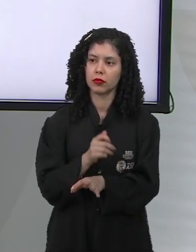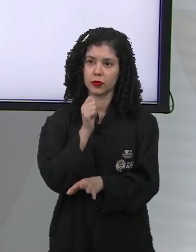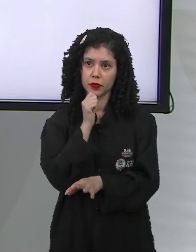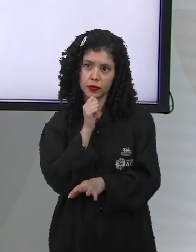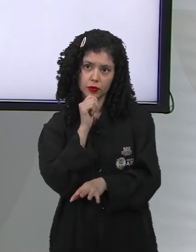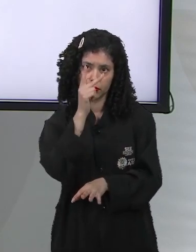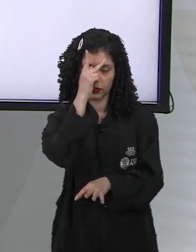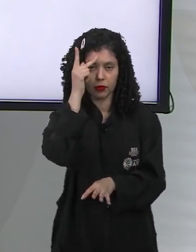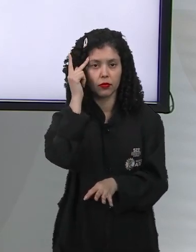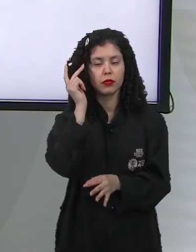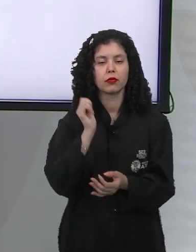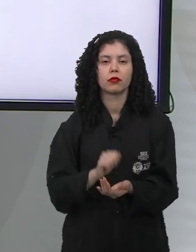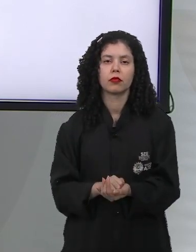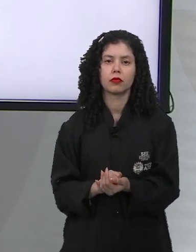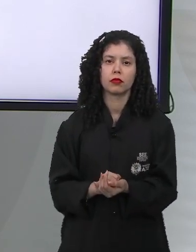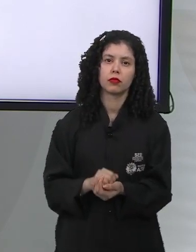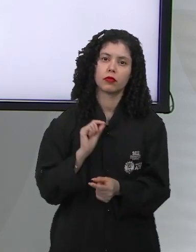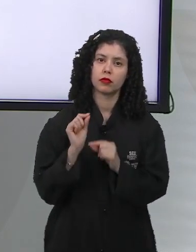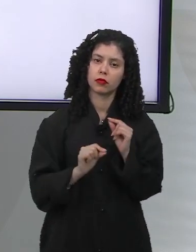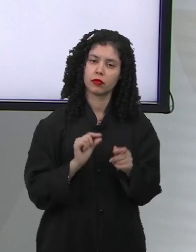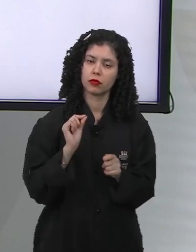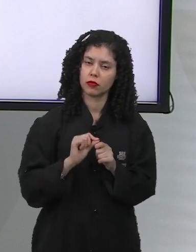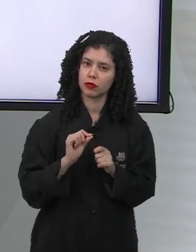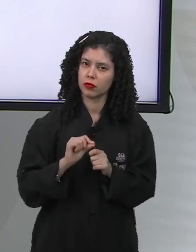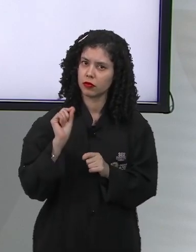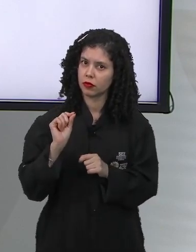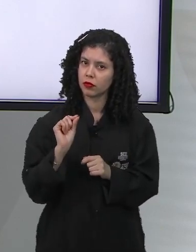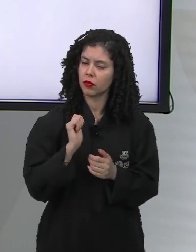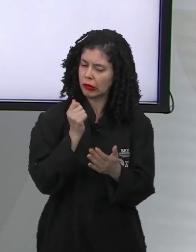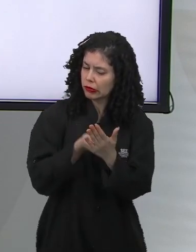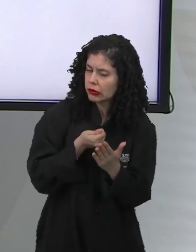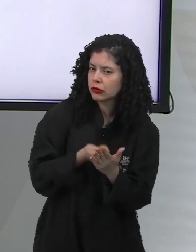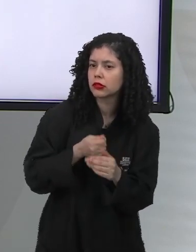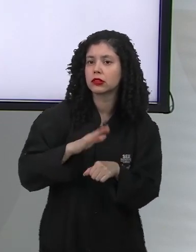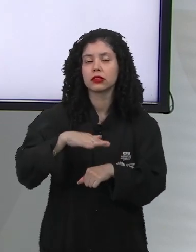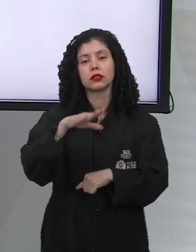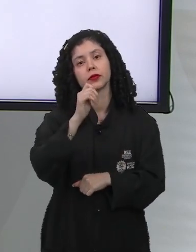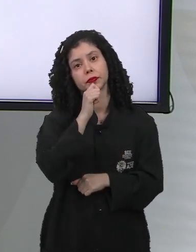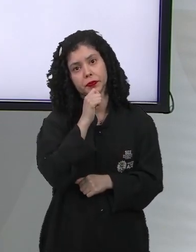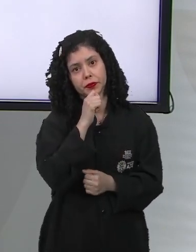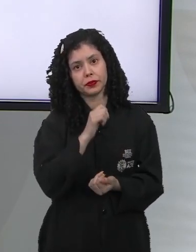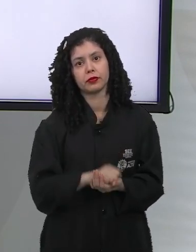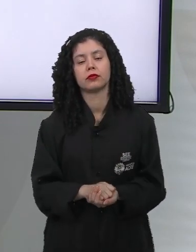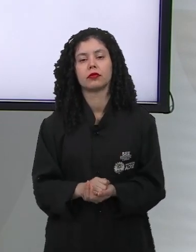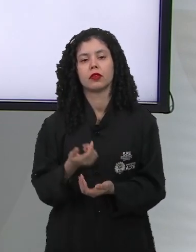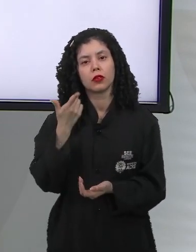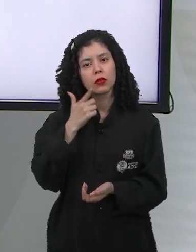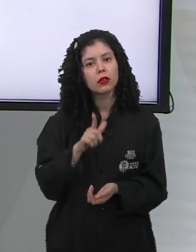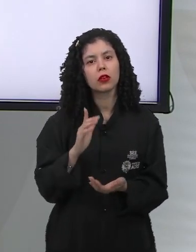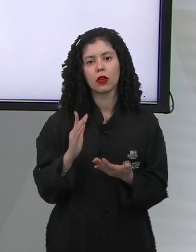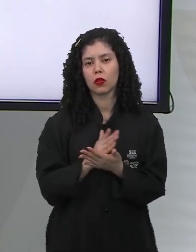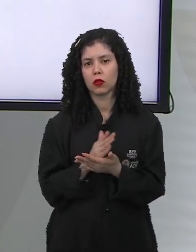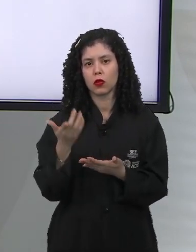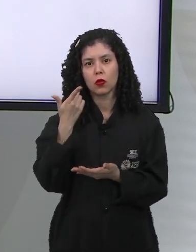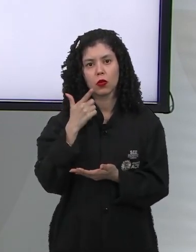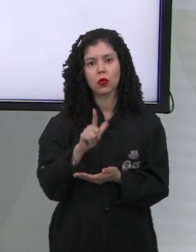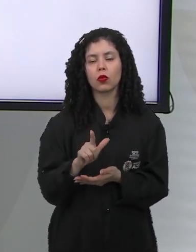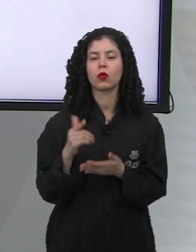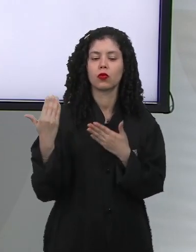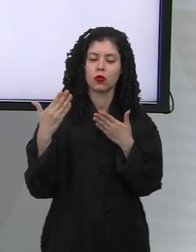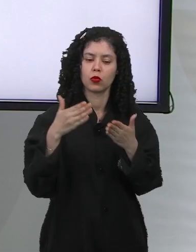as pessoas de forma com que elas tenham que se esforçar ainda mais para poder conseguir alcançar os